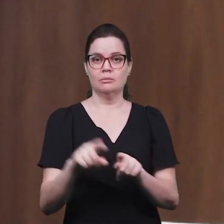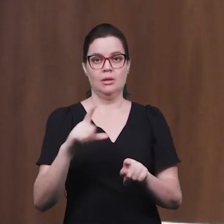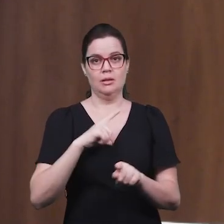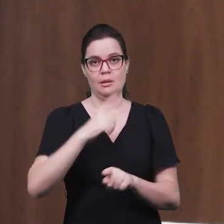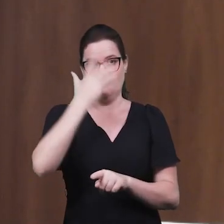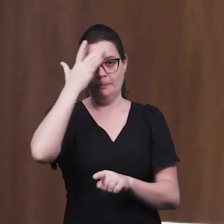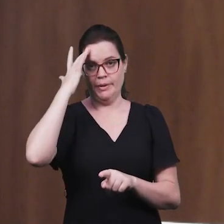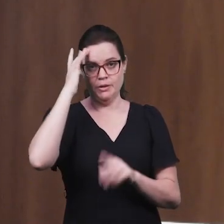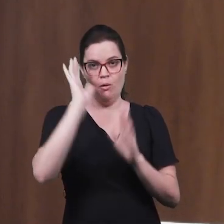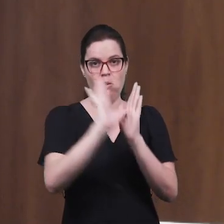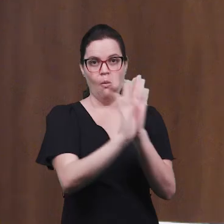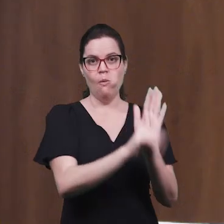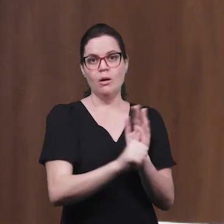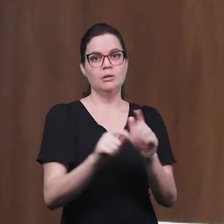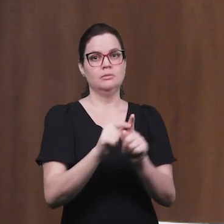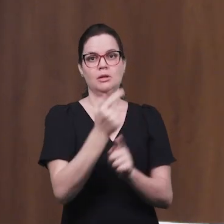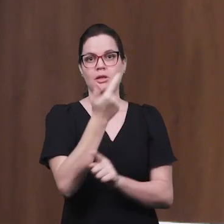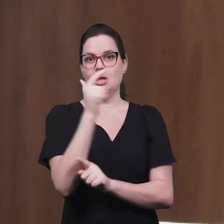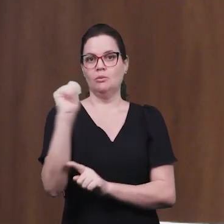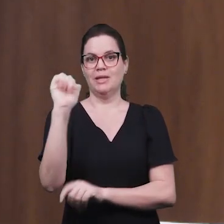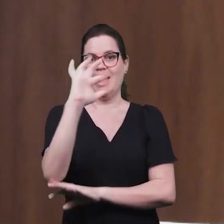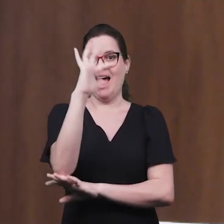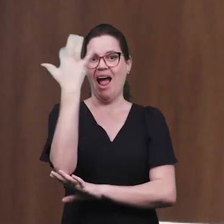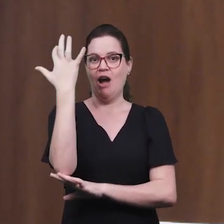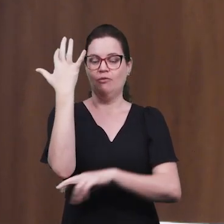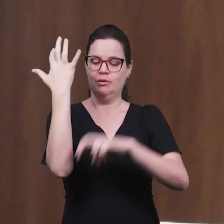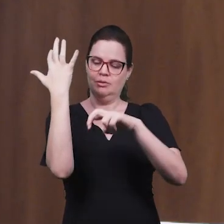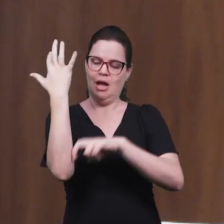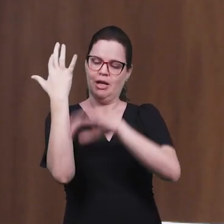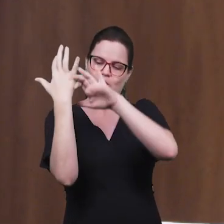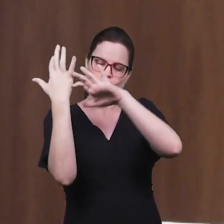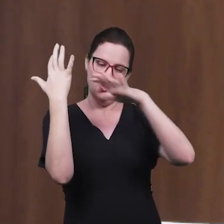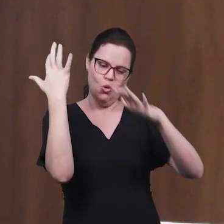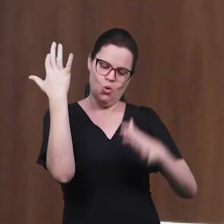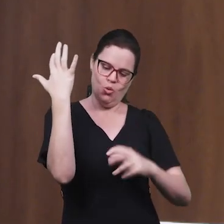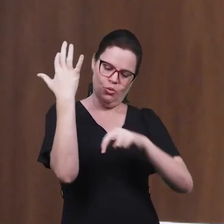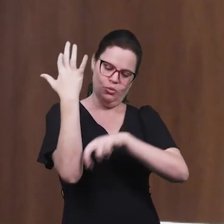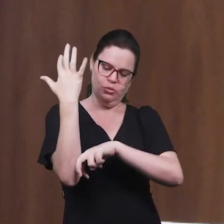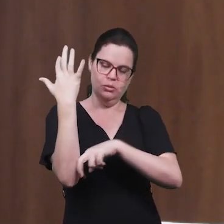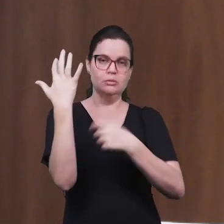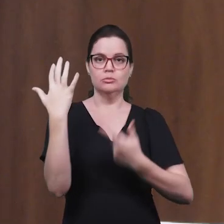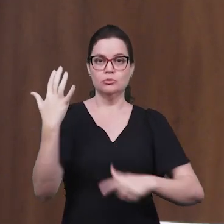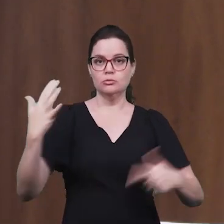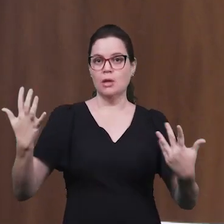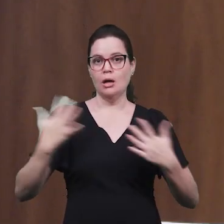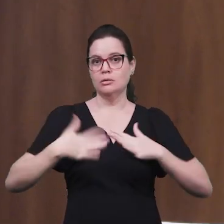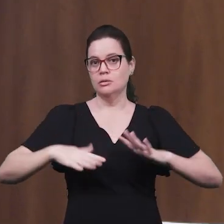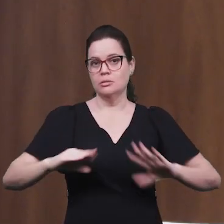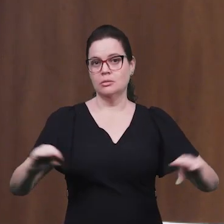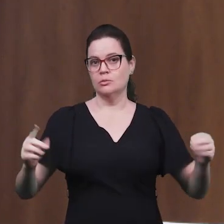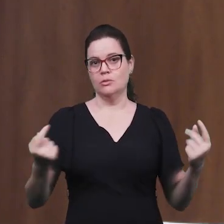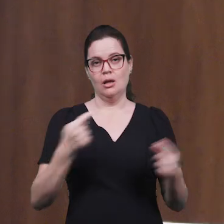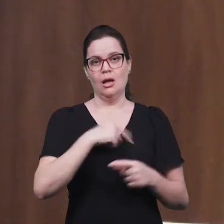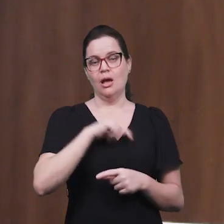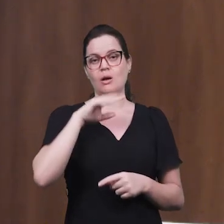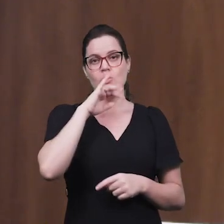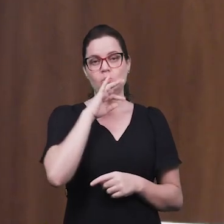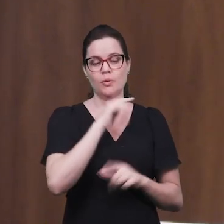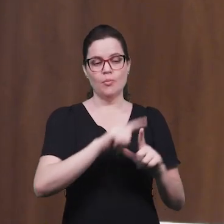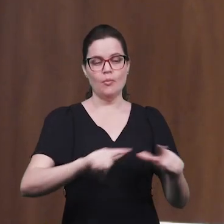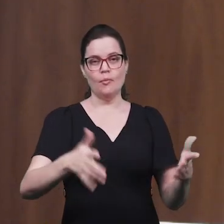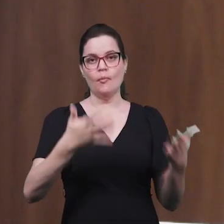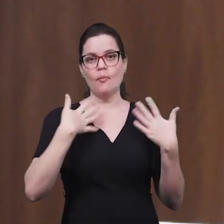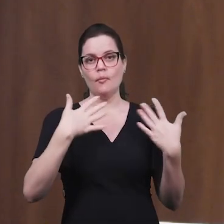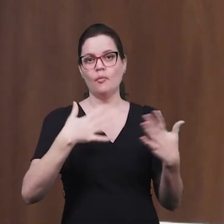deserto. Não tem sombra, não tem descanso. O deserto é um lugar hostil, inóspito, e